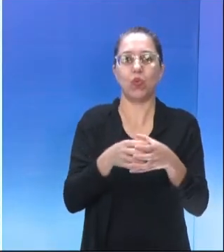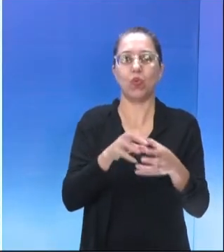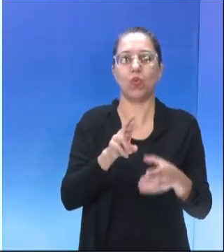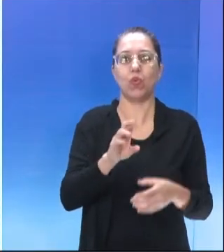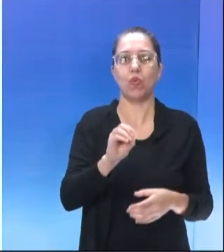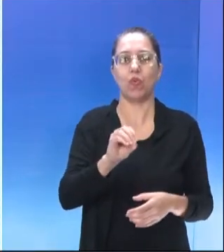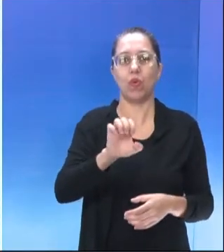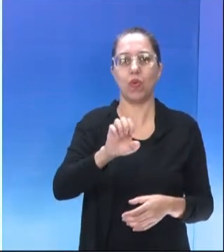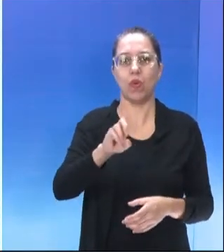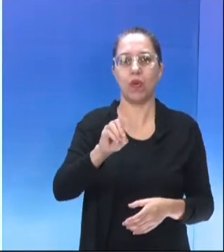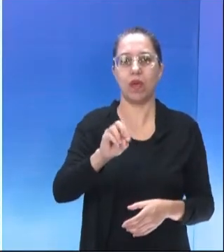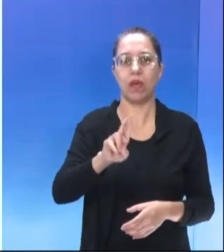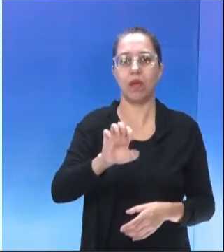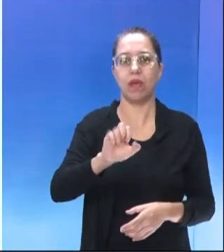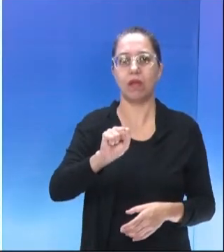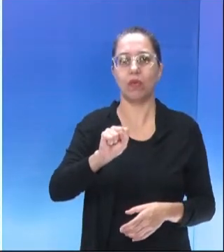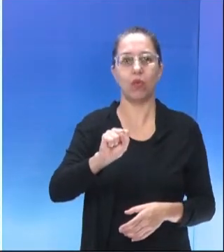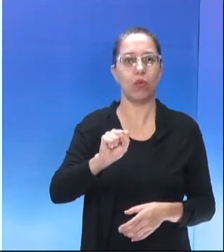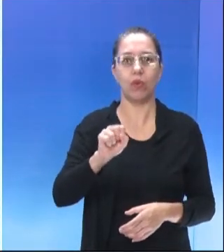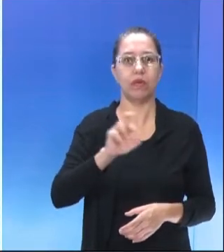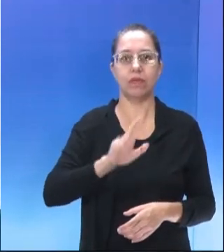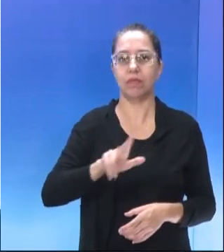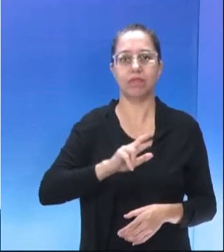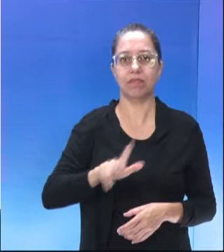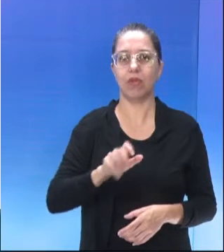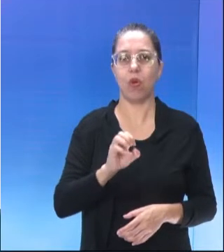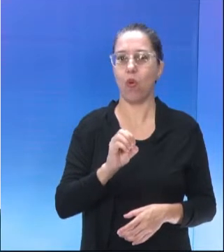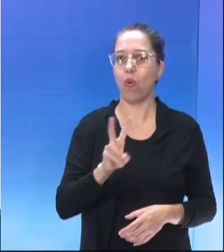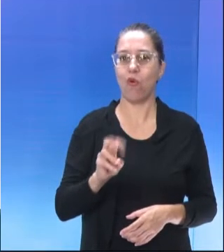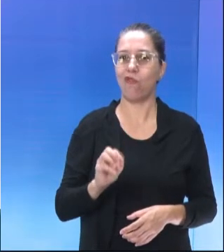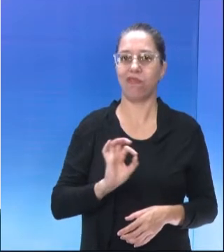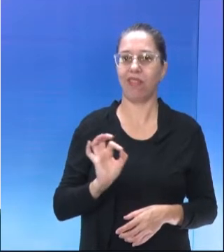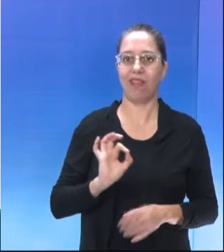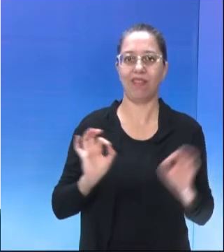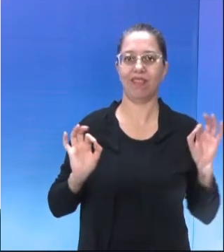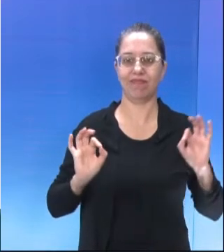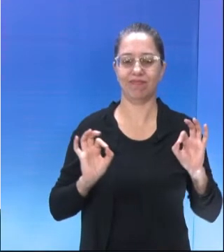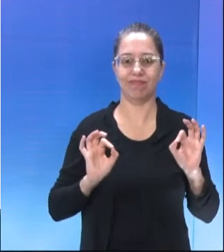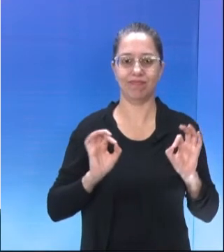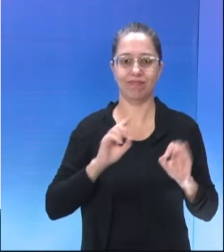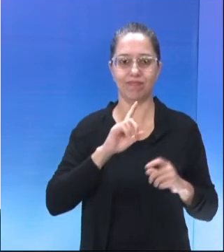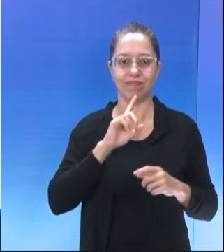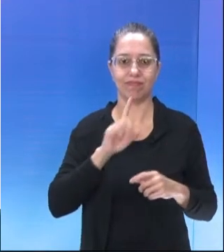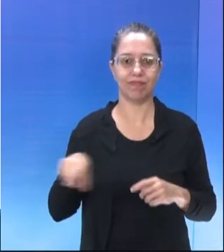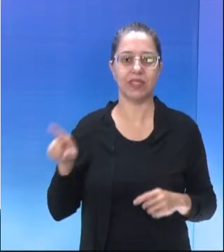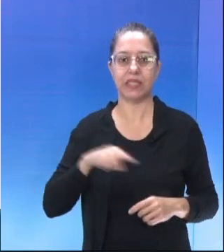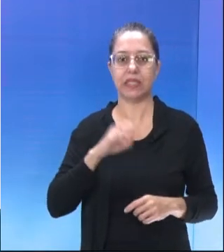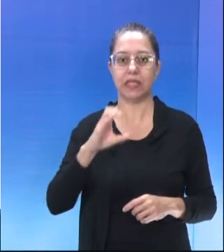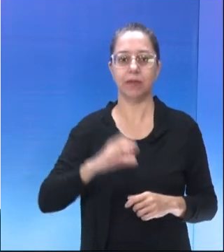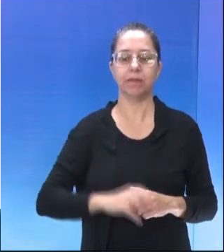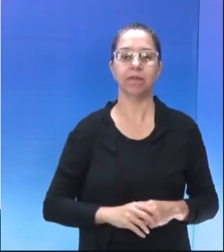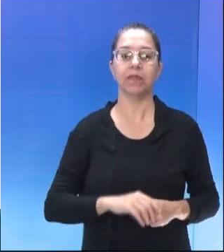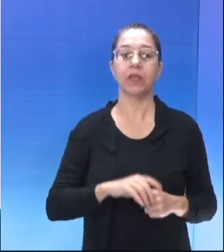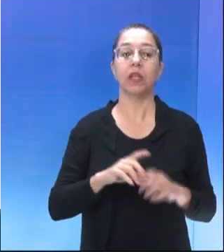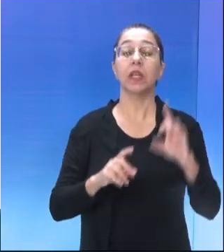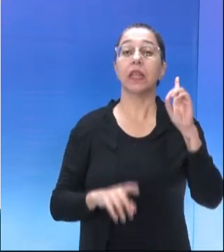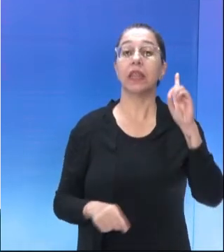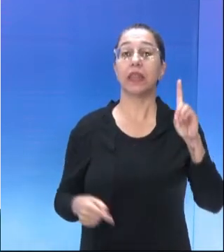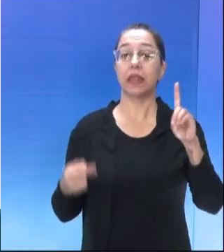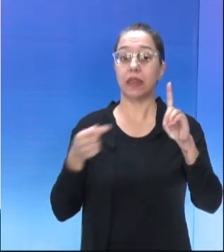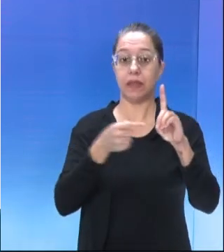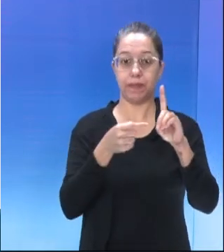põem ovos, tá ok? Então está descartado. Letra E, respiração realizada por